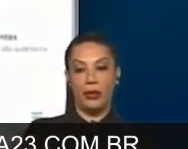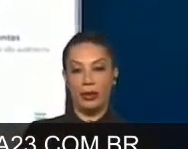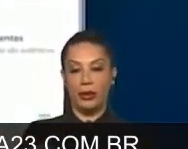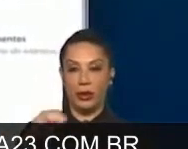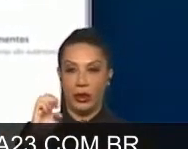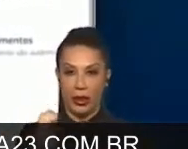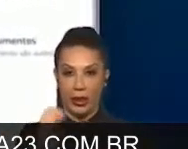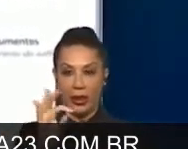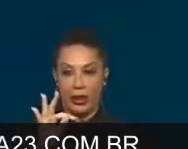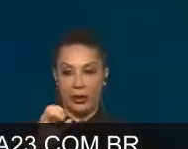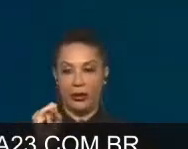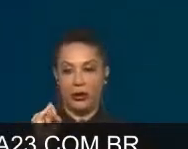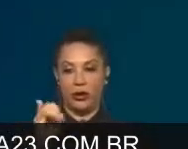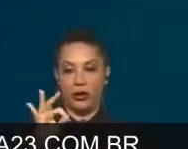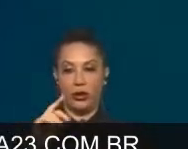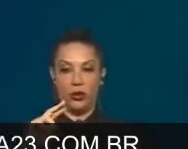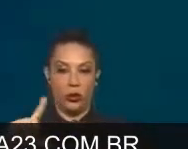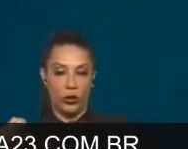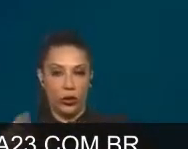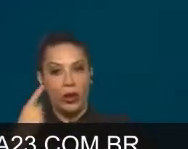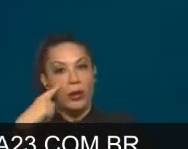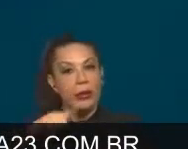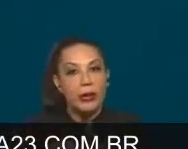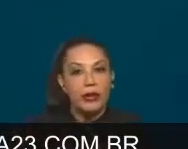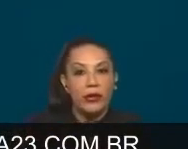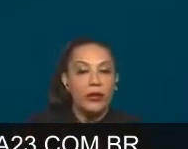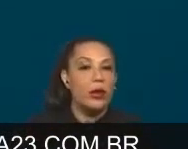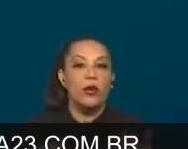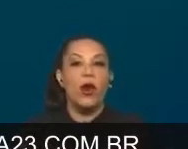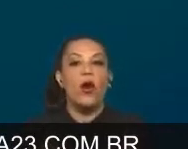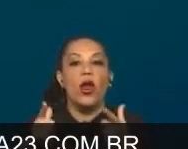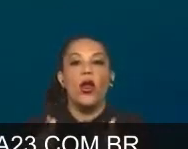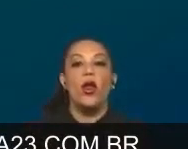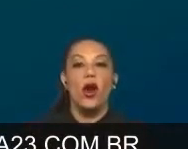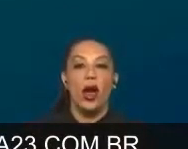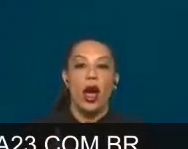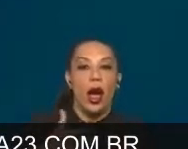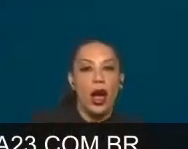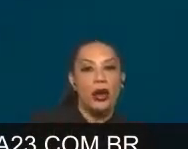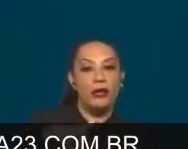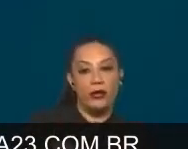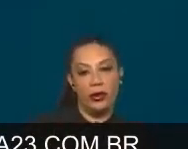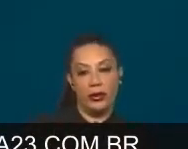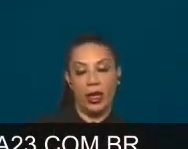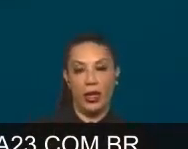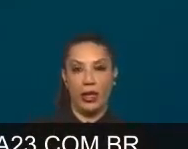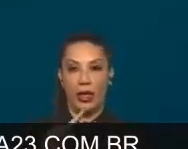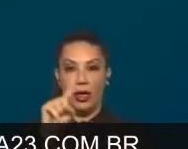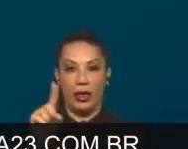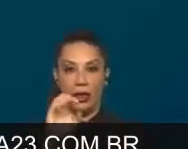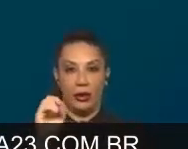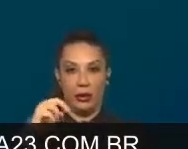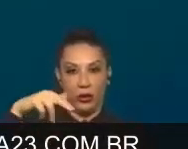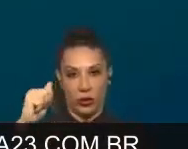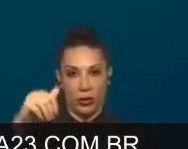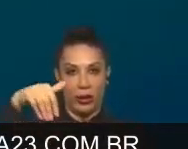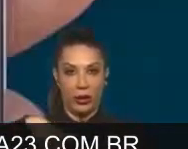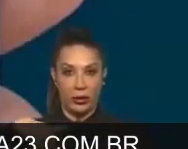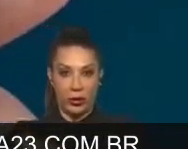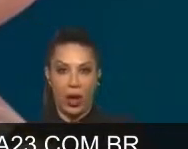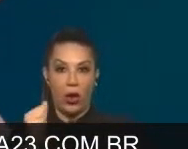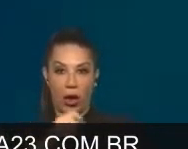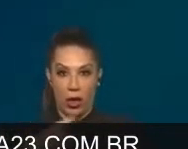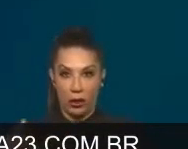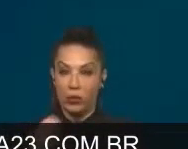e-título da Justiça Eleitoral para verificar qual é a sua seção e zona eleitoral. A vantagem do aplicativo é que, além